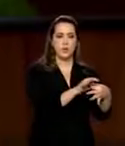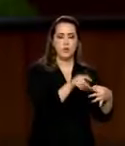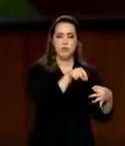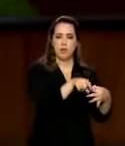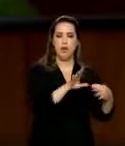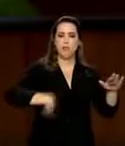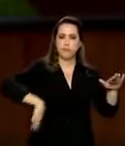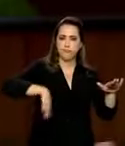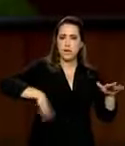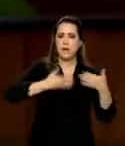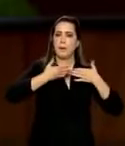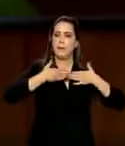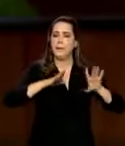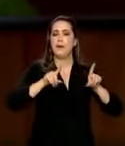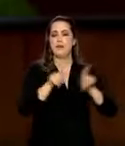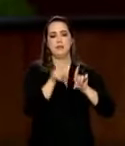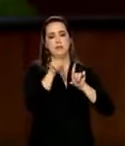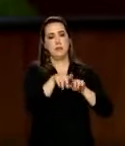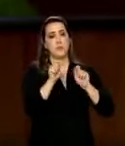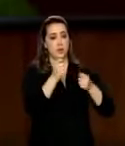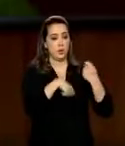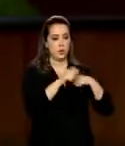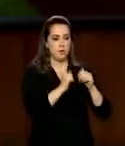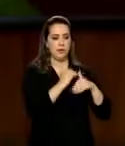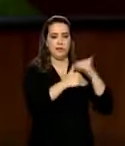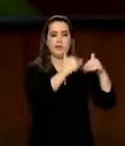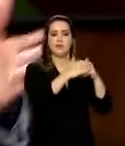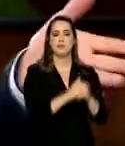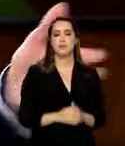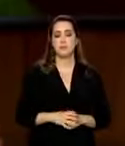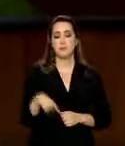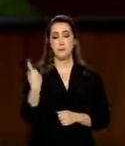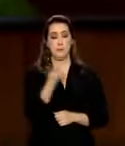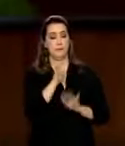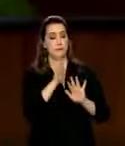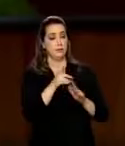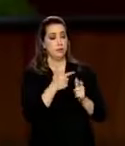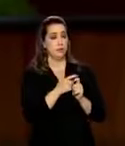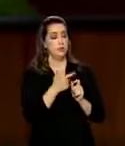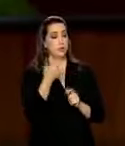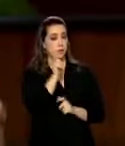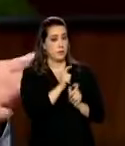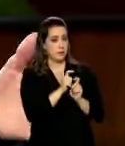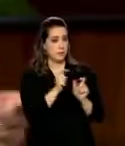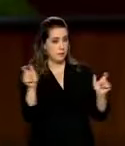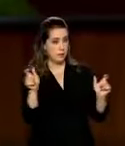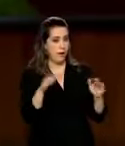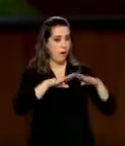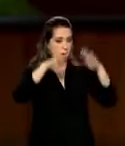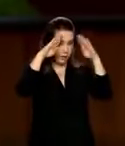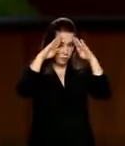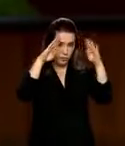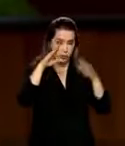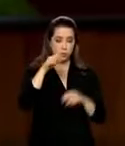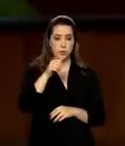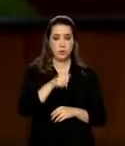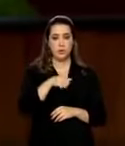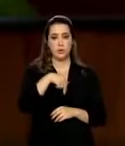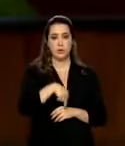potencializar economicamente aquela região. Já conseguimos ampliar o aeroporto de Angra, trabalho do Gilson Machado,